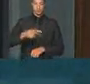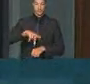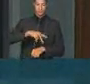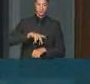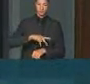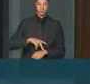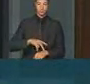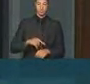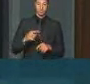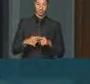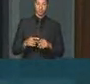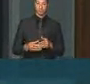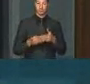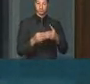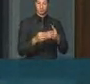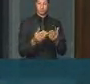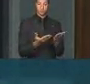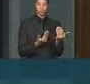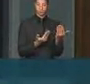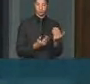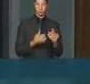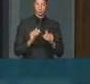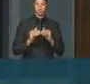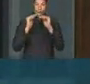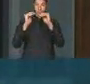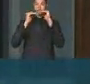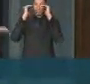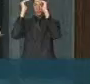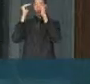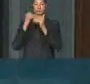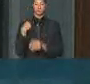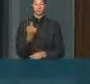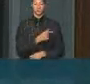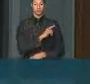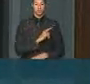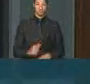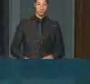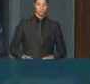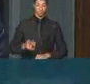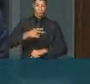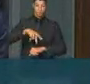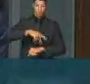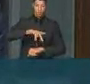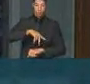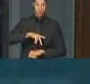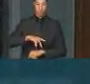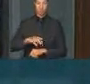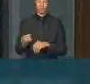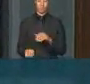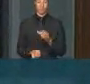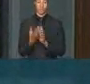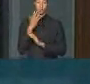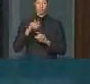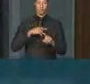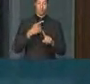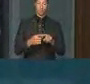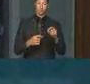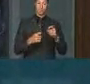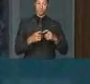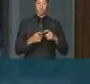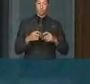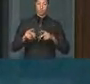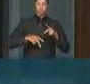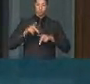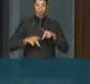país para levar os jovens para a universidade nós estamos governando esse país para levar mais médicos